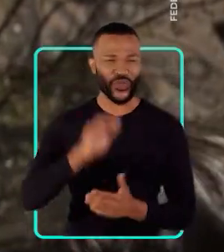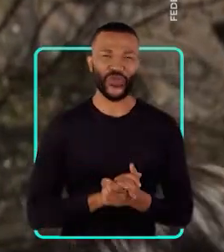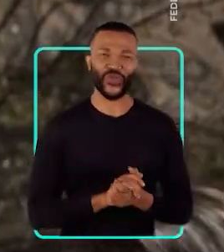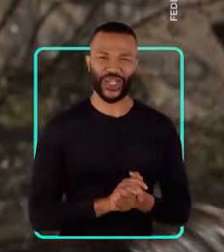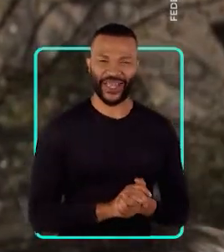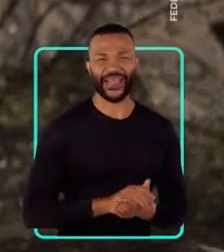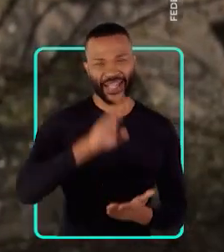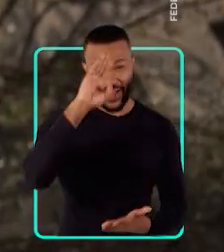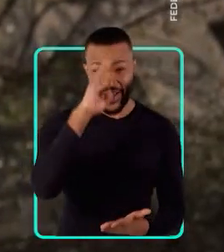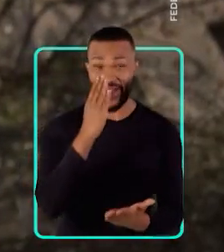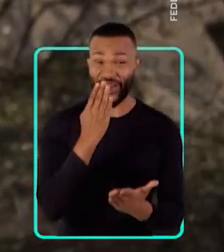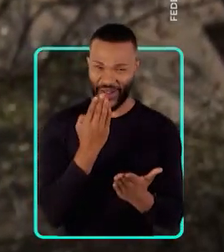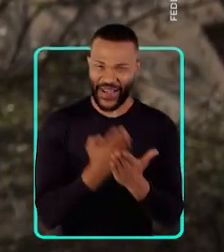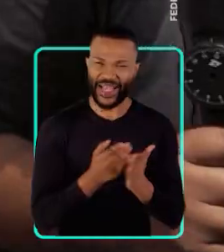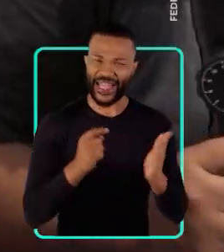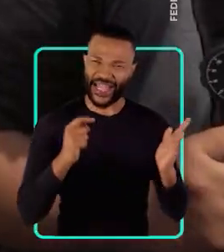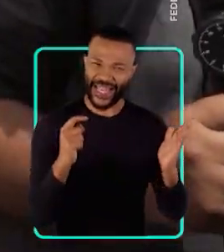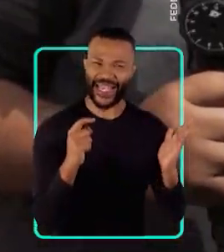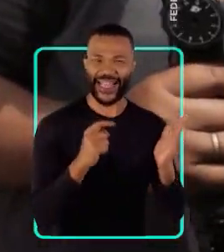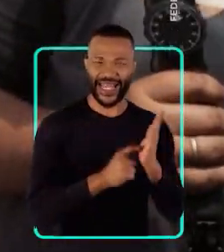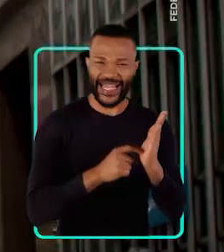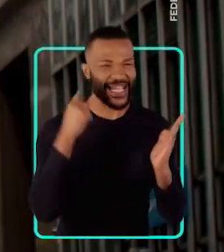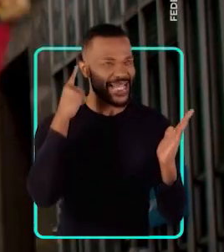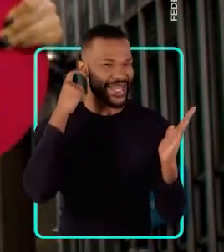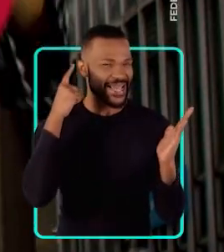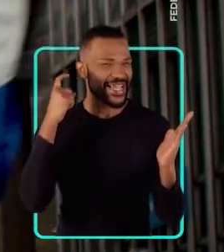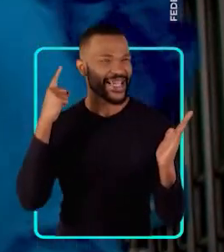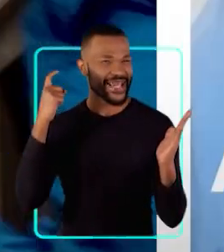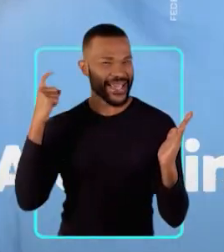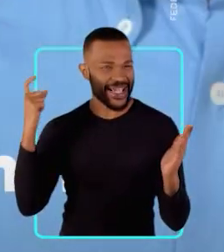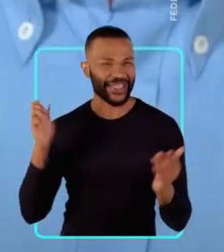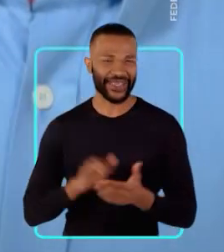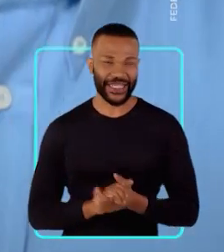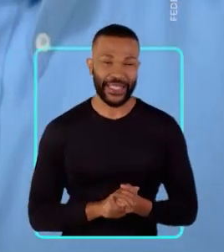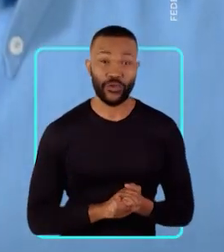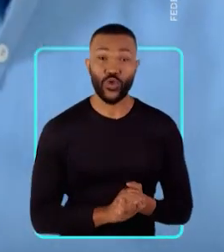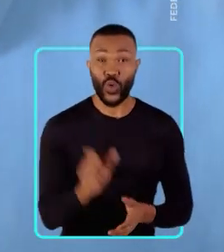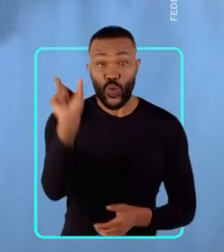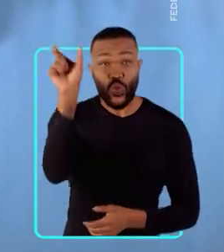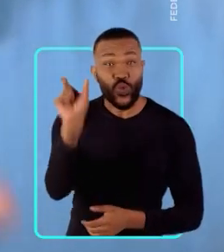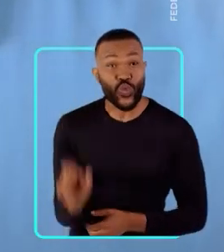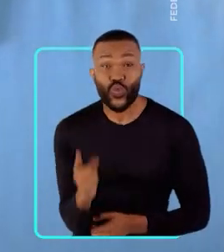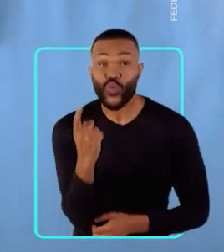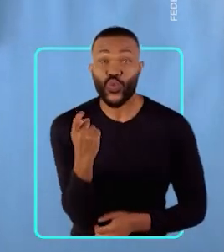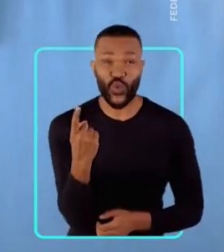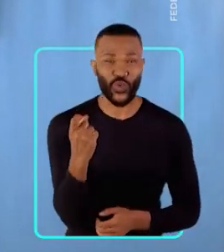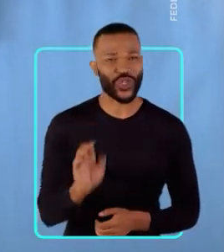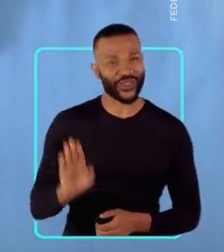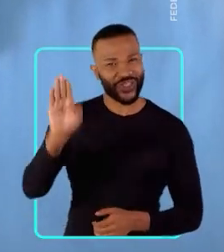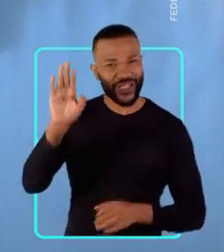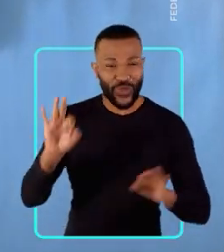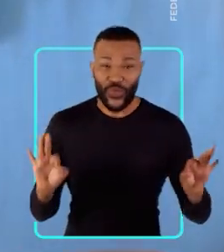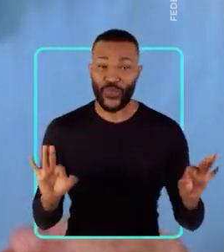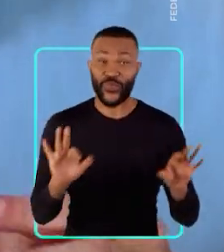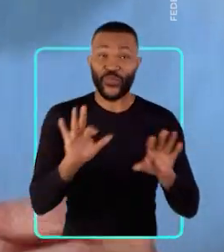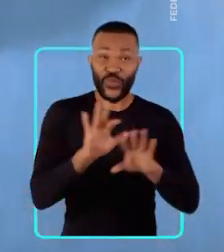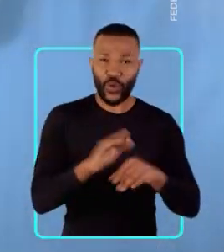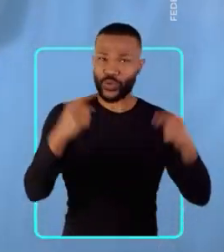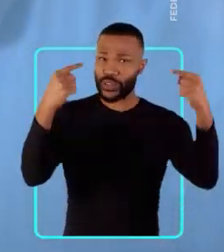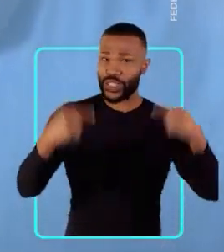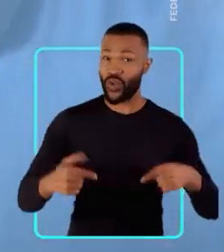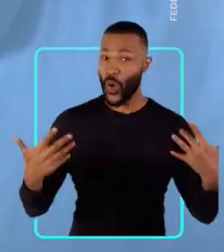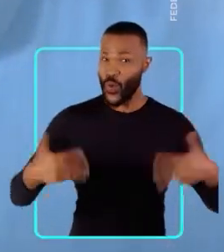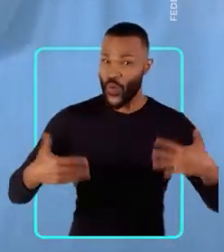Confio em paz, faz o piririri. É o único candidato preparado pro